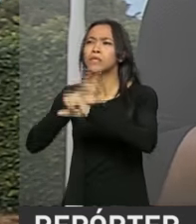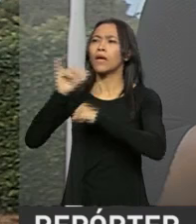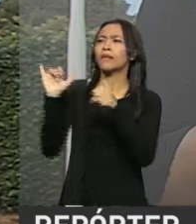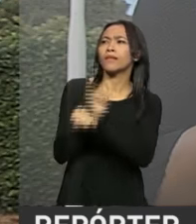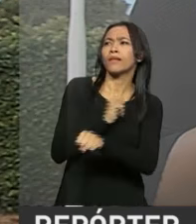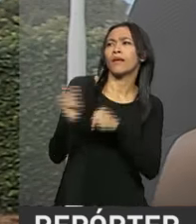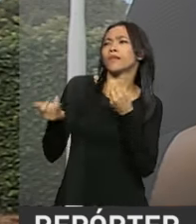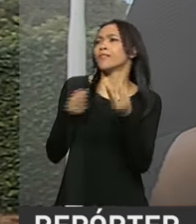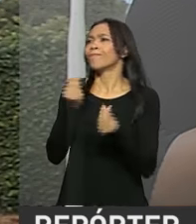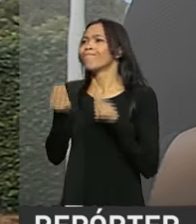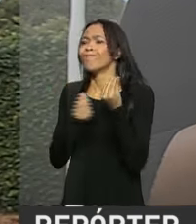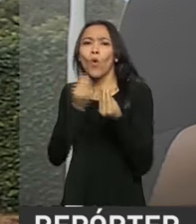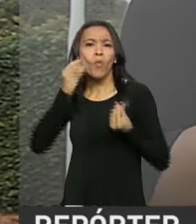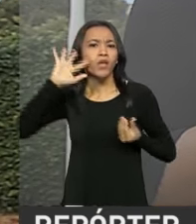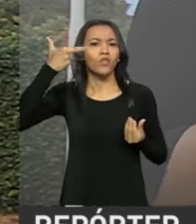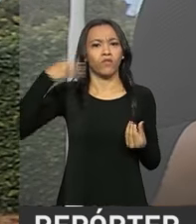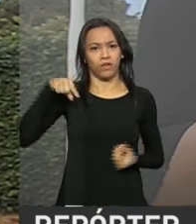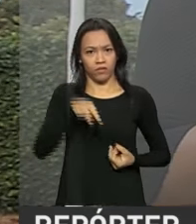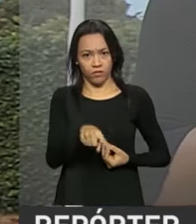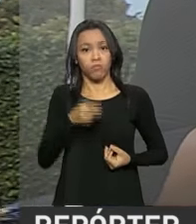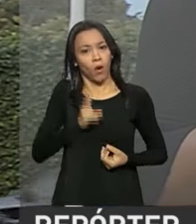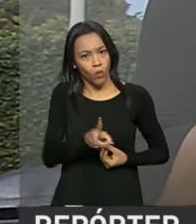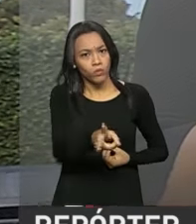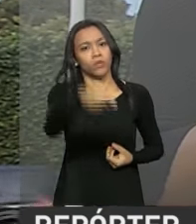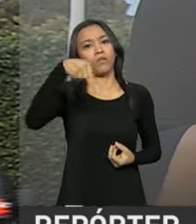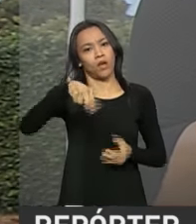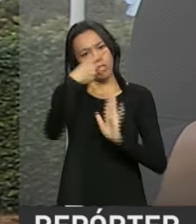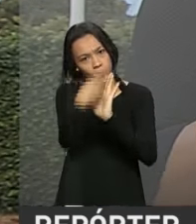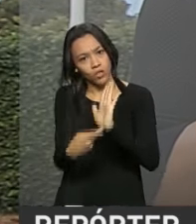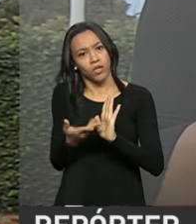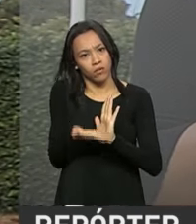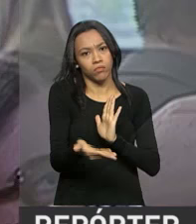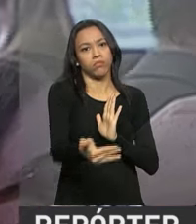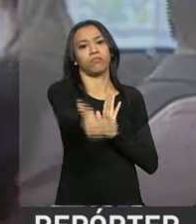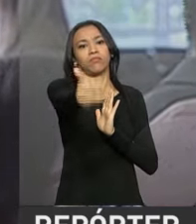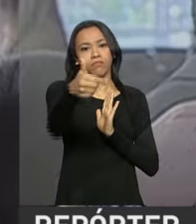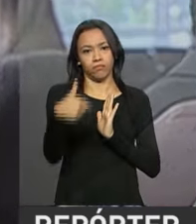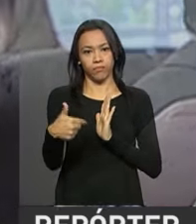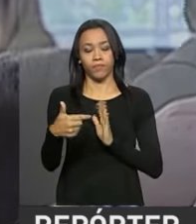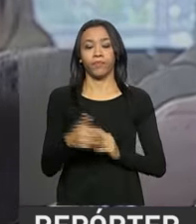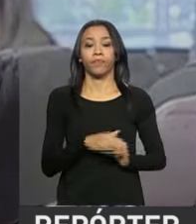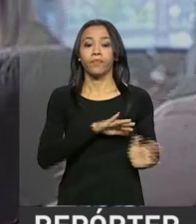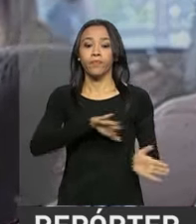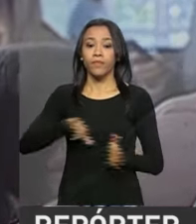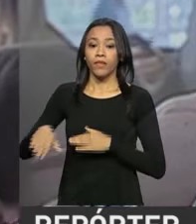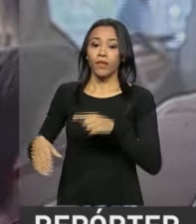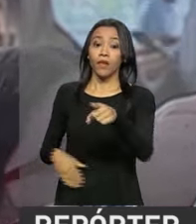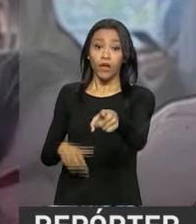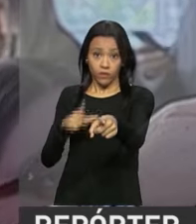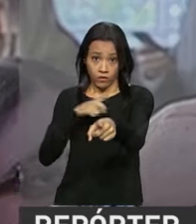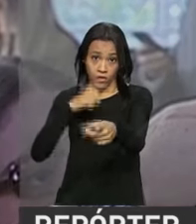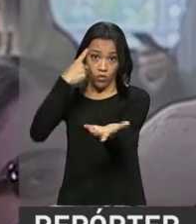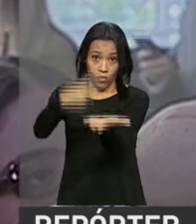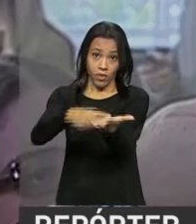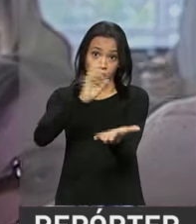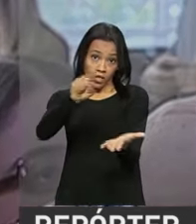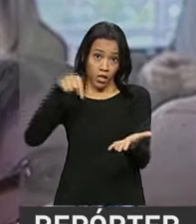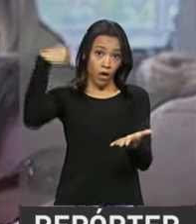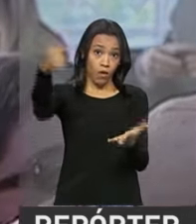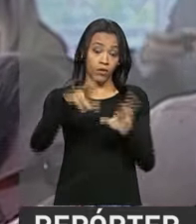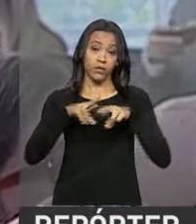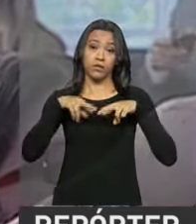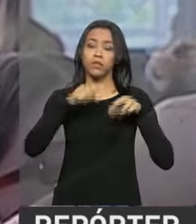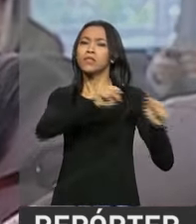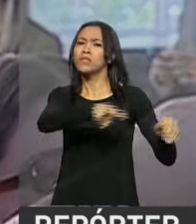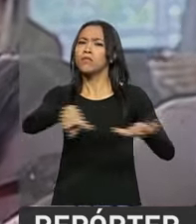econômicas enfrentadas pelo Brasil para dar continuidade a esses projetos. Eu tenho marcado na próxima semana uma audiência